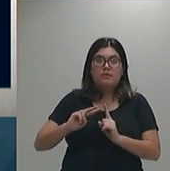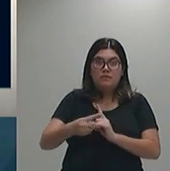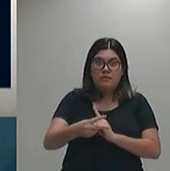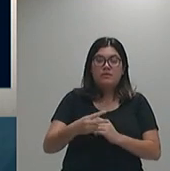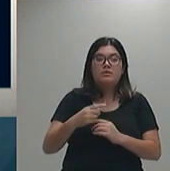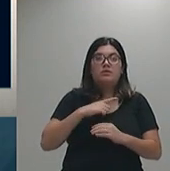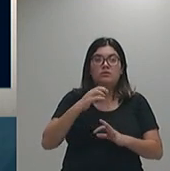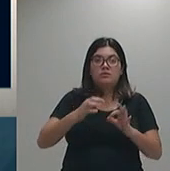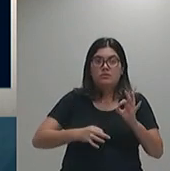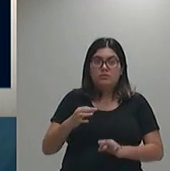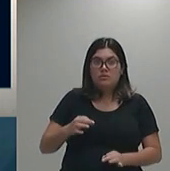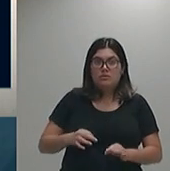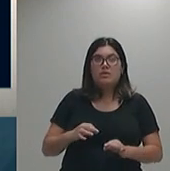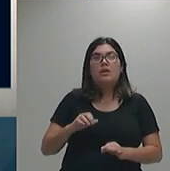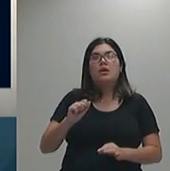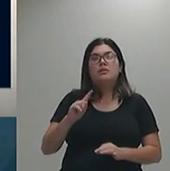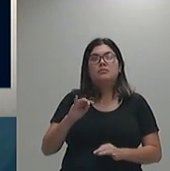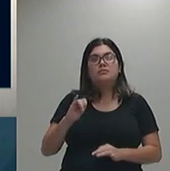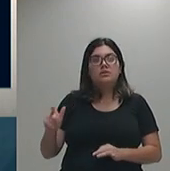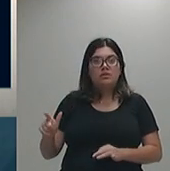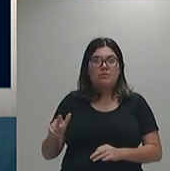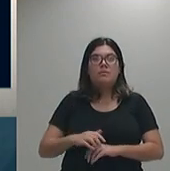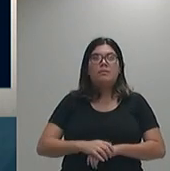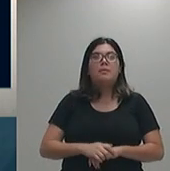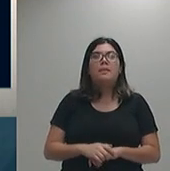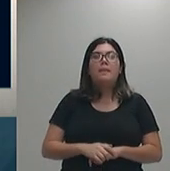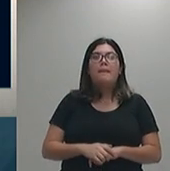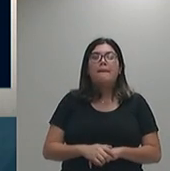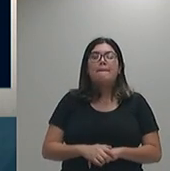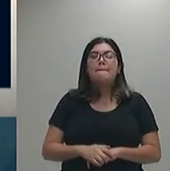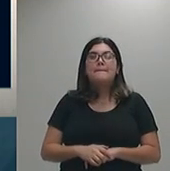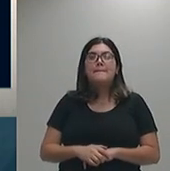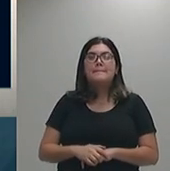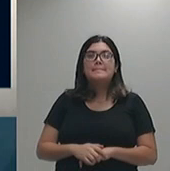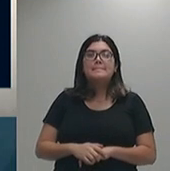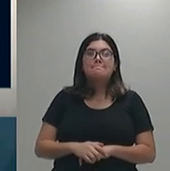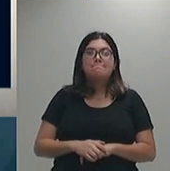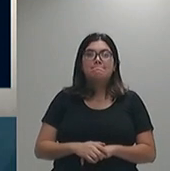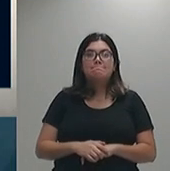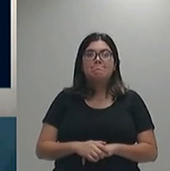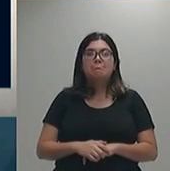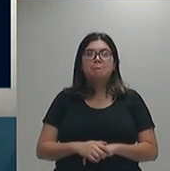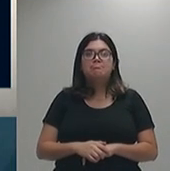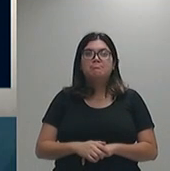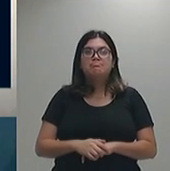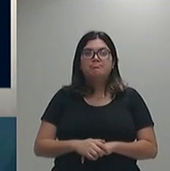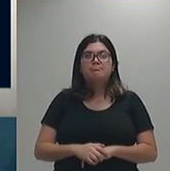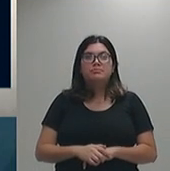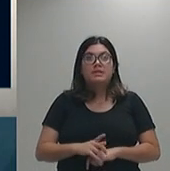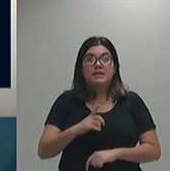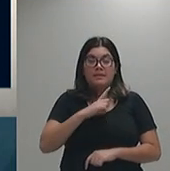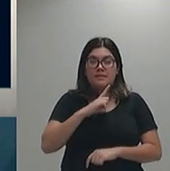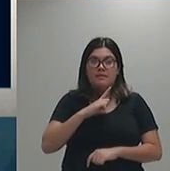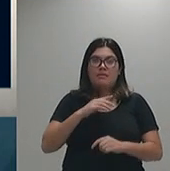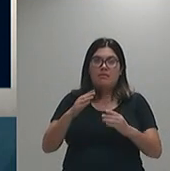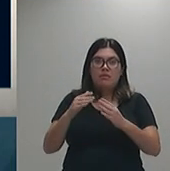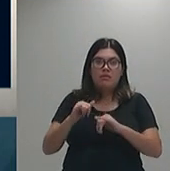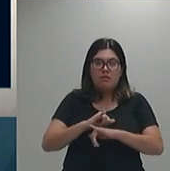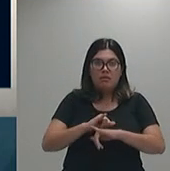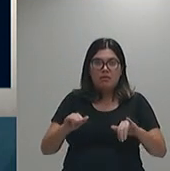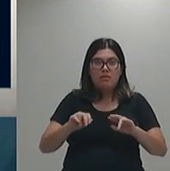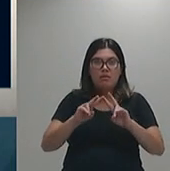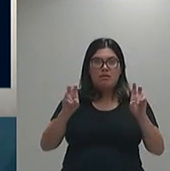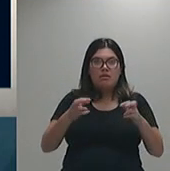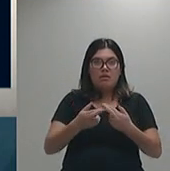arbitral o que vier a lista que vieram a ser ali preferida a respeito da responsabilidade civil dos